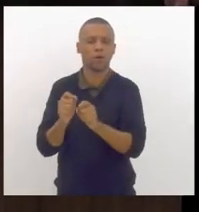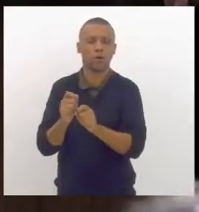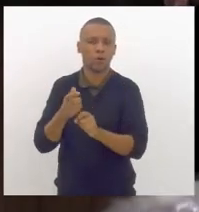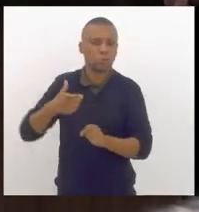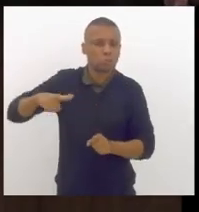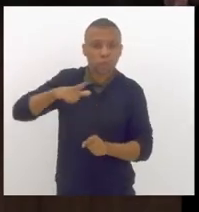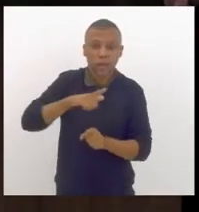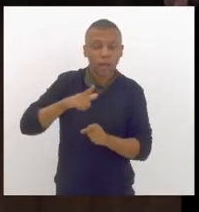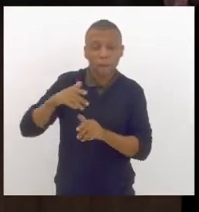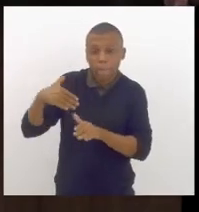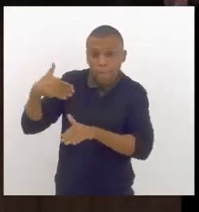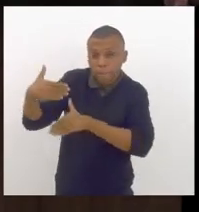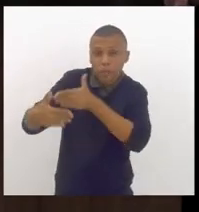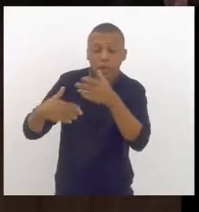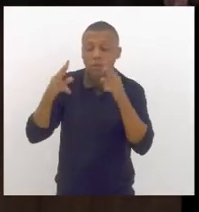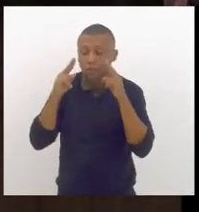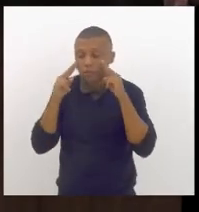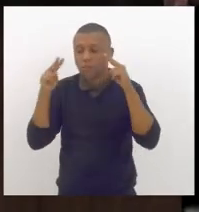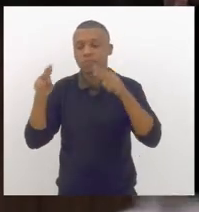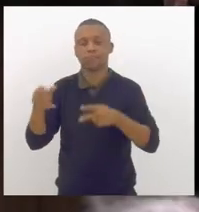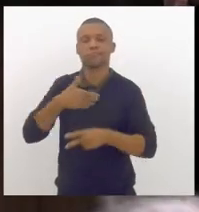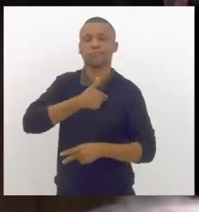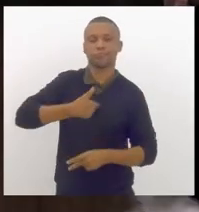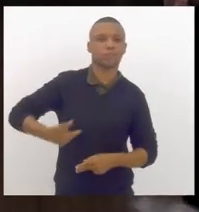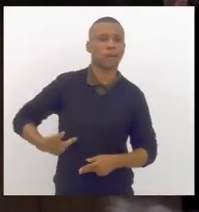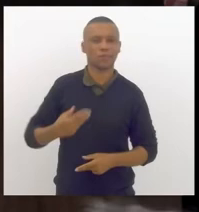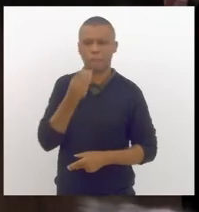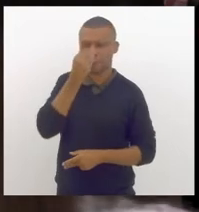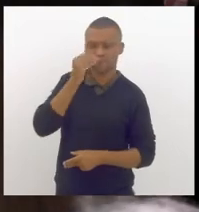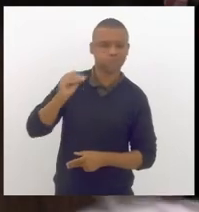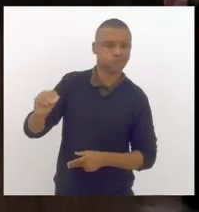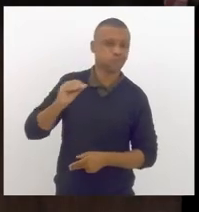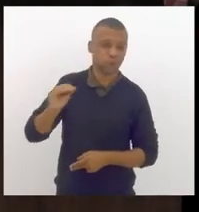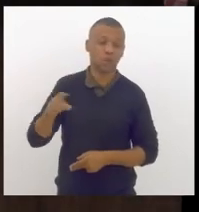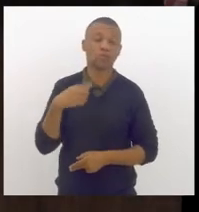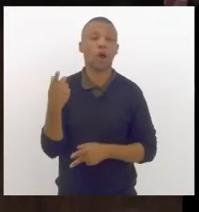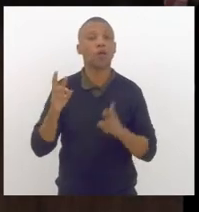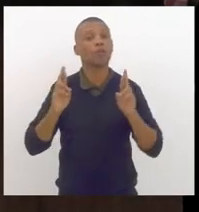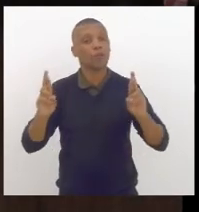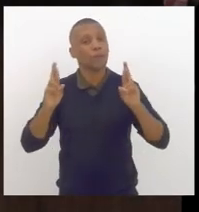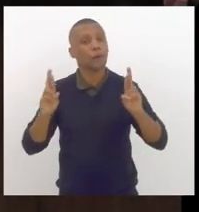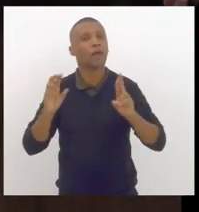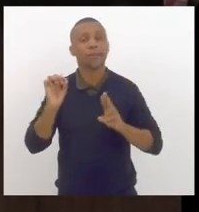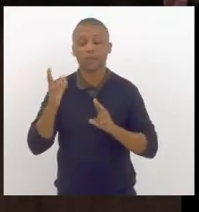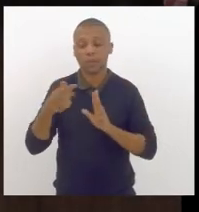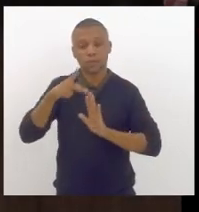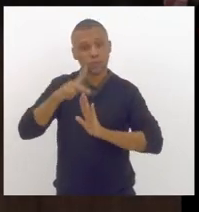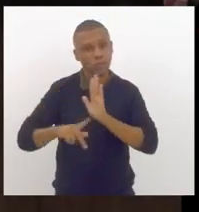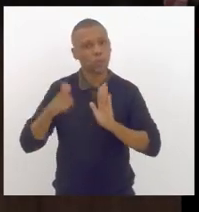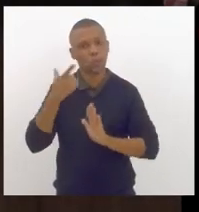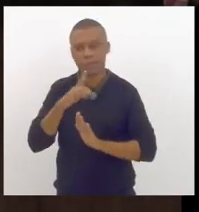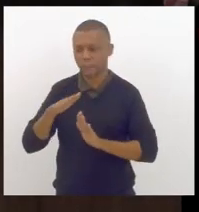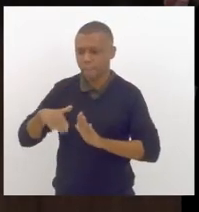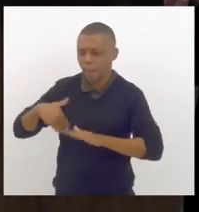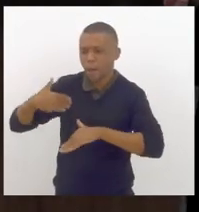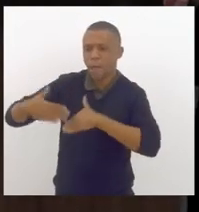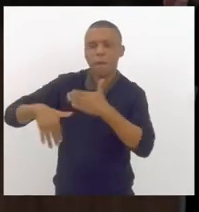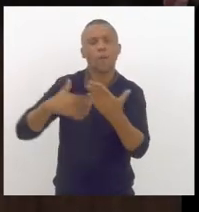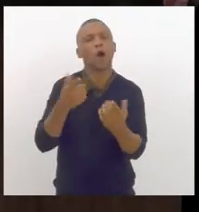de reconhecimento do próprio Estado. Então, o que a gente espera é que esse projeto avance, sim, e que